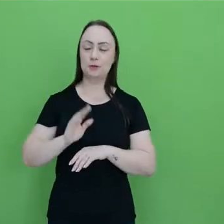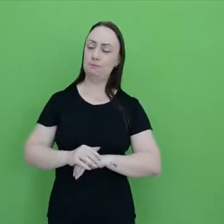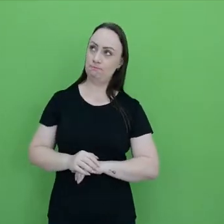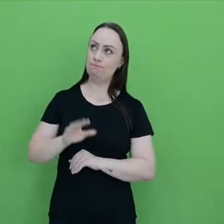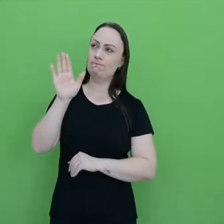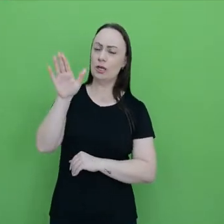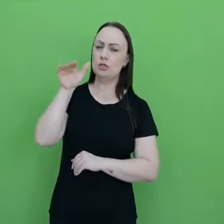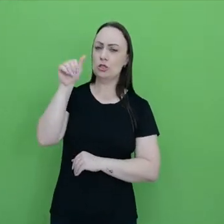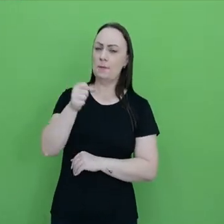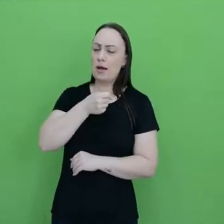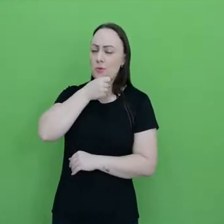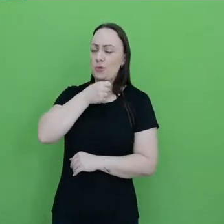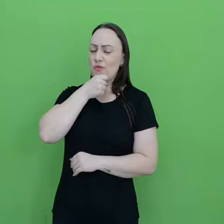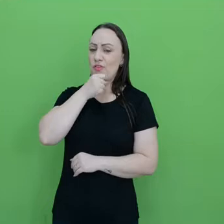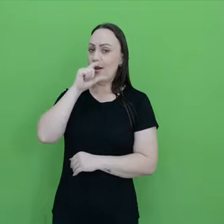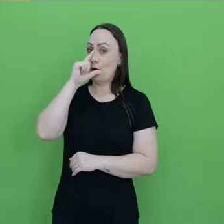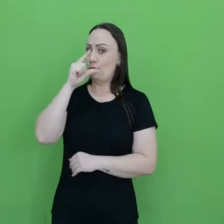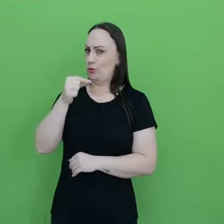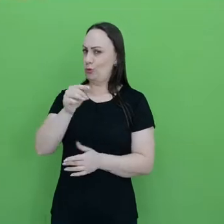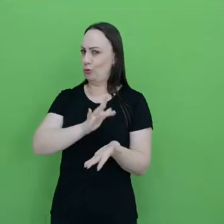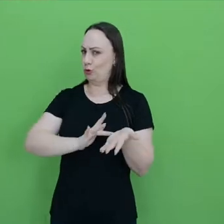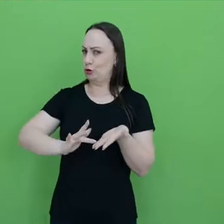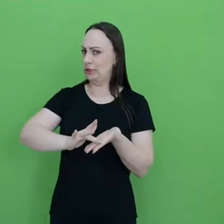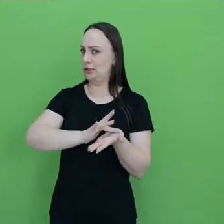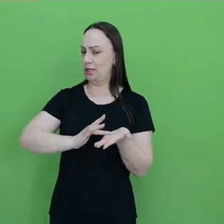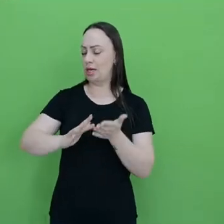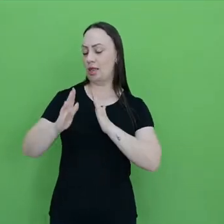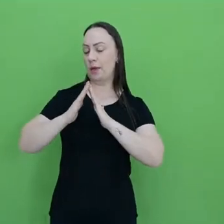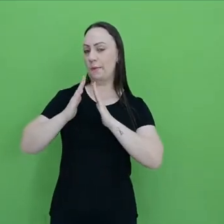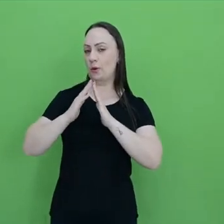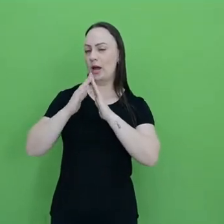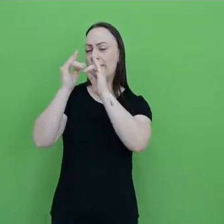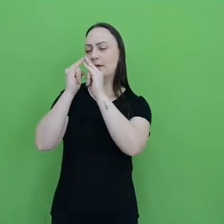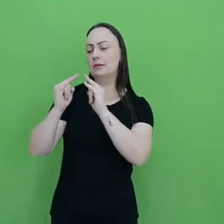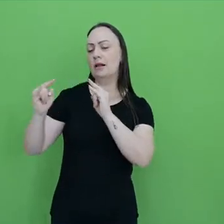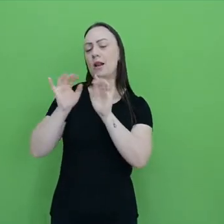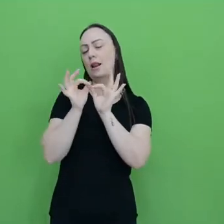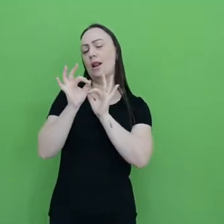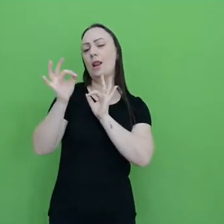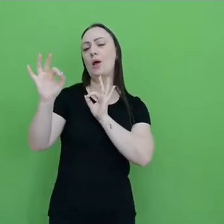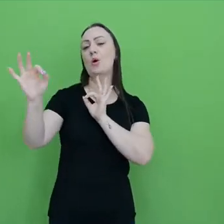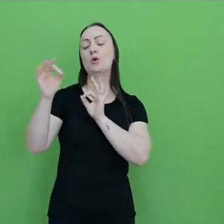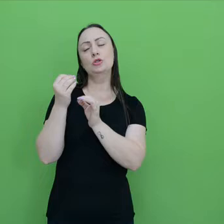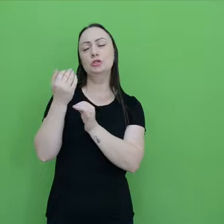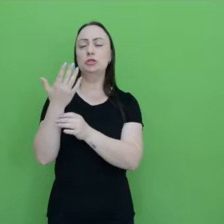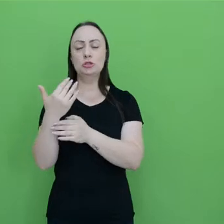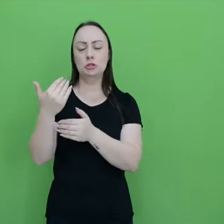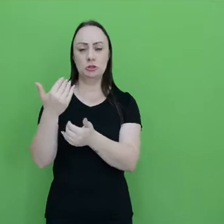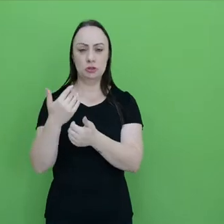chamaram uma velha bruxa cigana que morava em uma tenda no meio de um bosque, um pouco ali